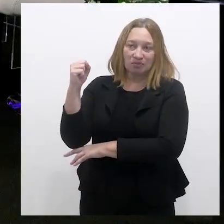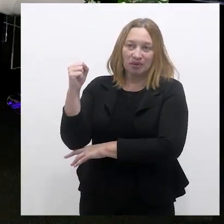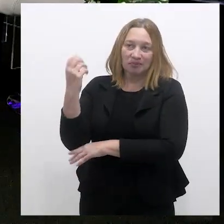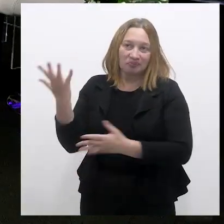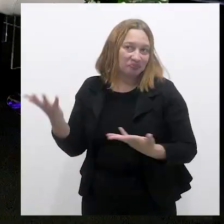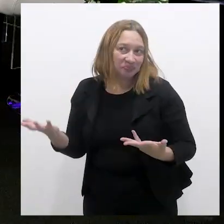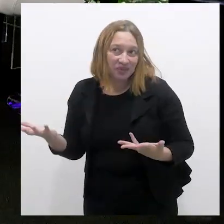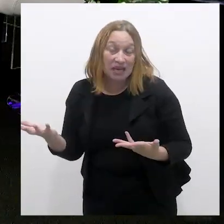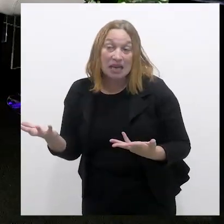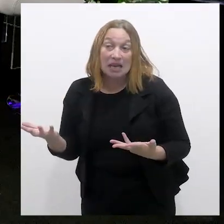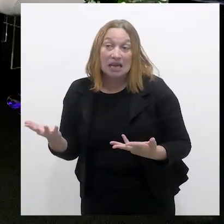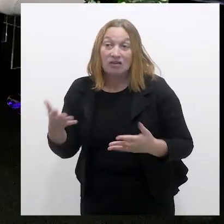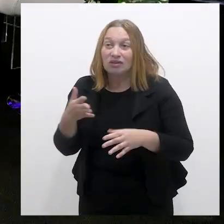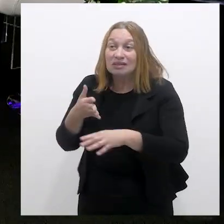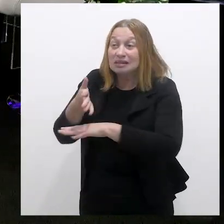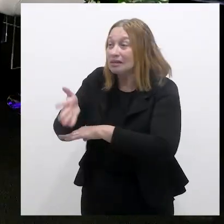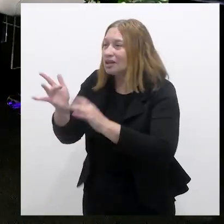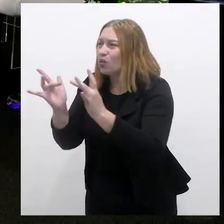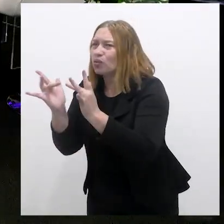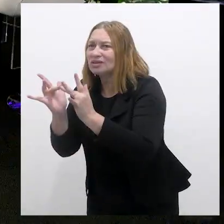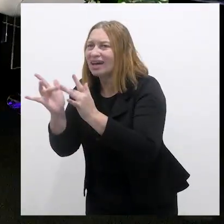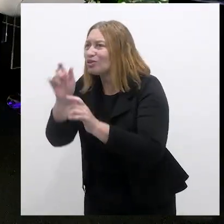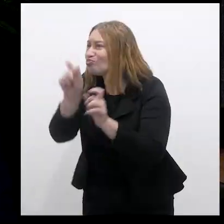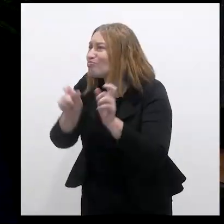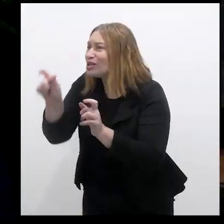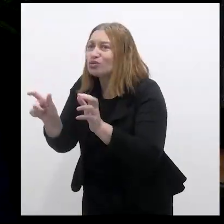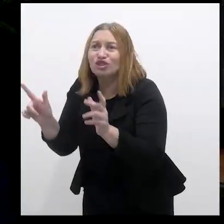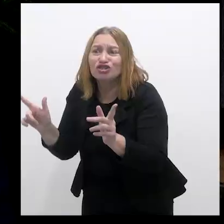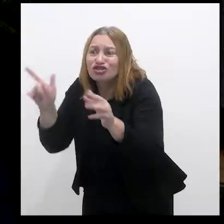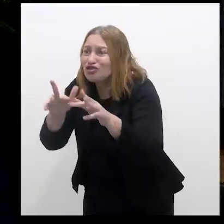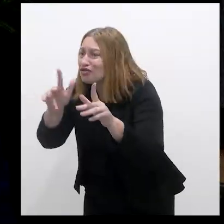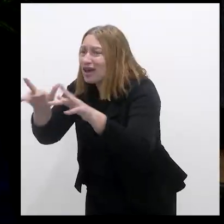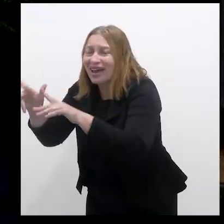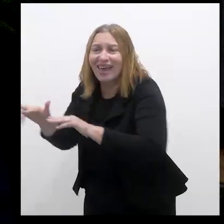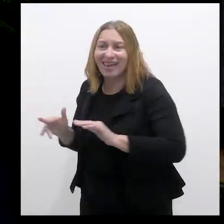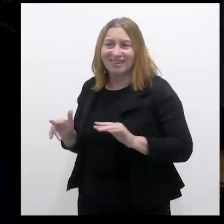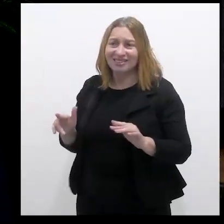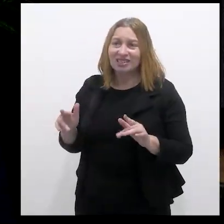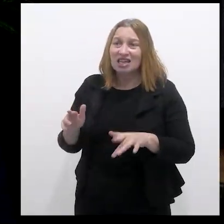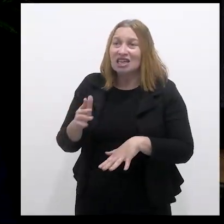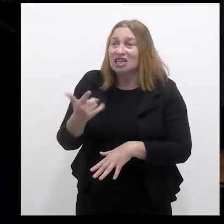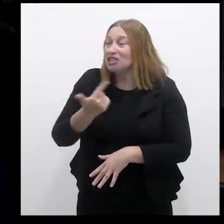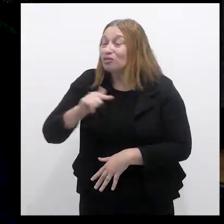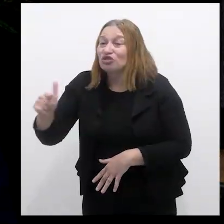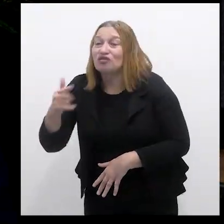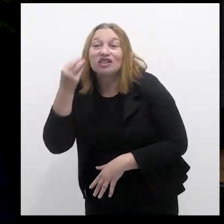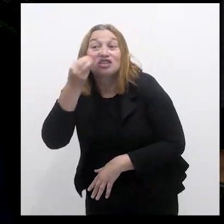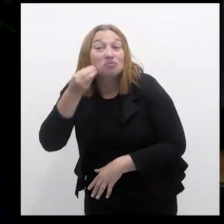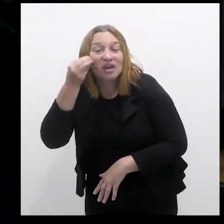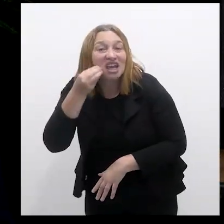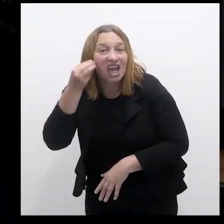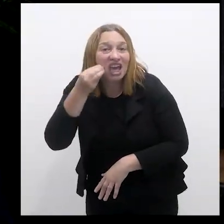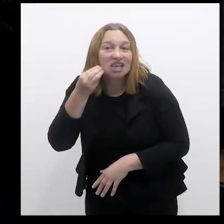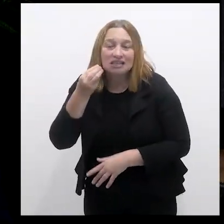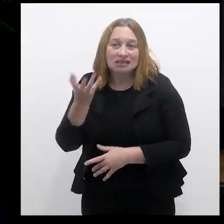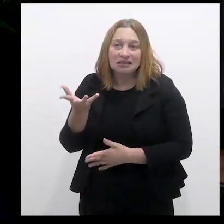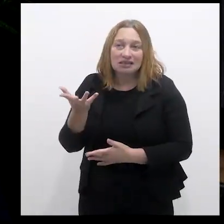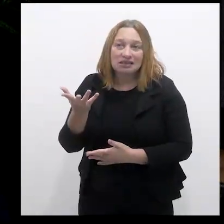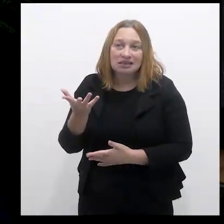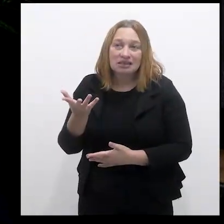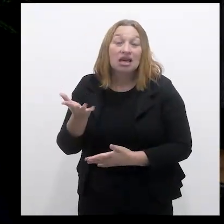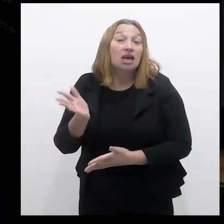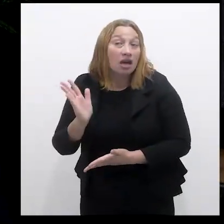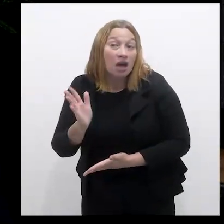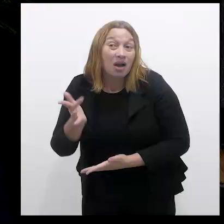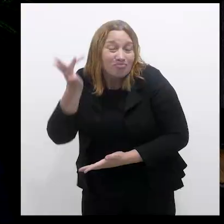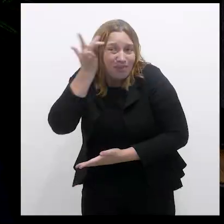Brasil lindo, sabe? Você entrar em contato com pessoas assim que não tiveram essa